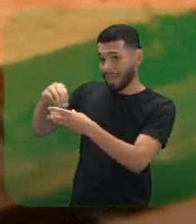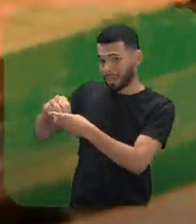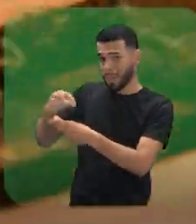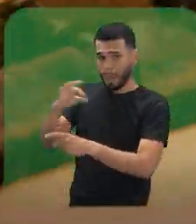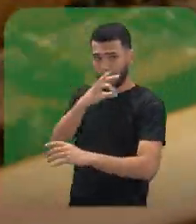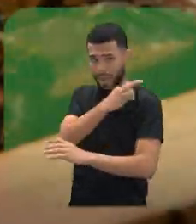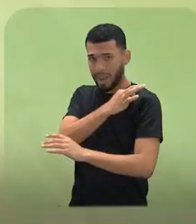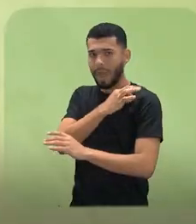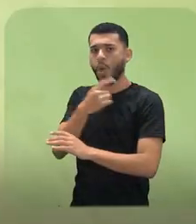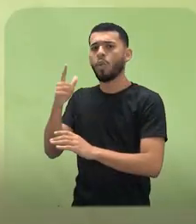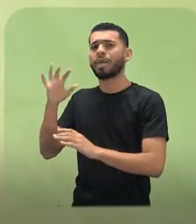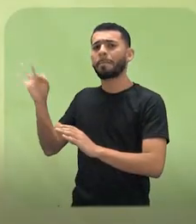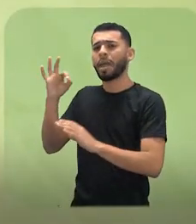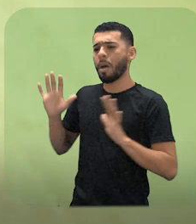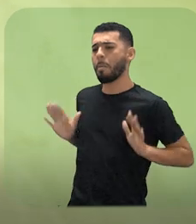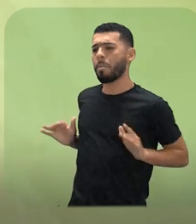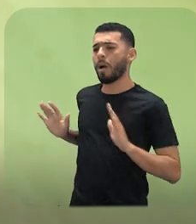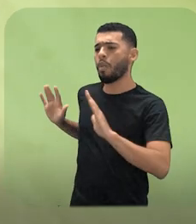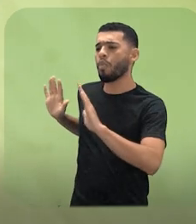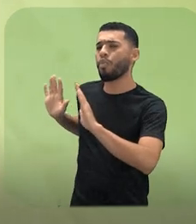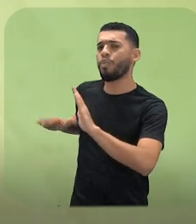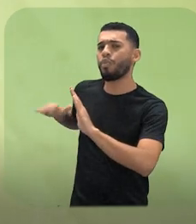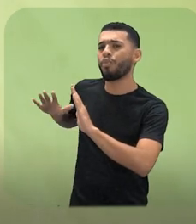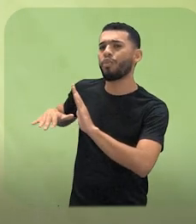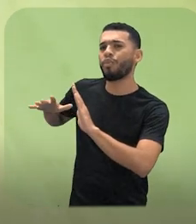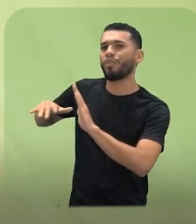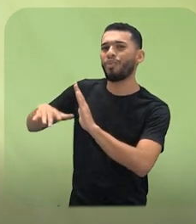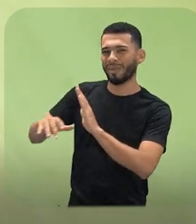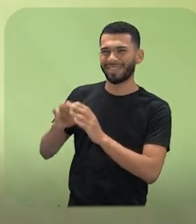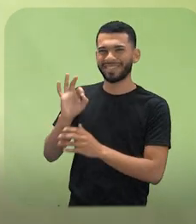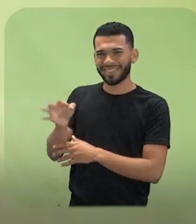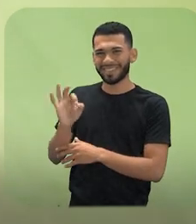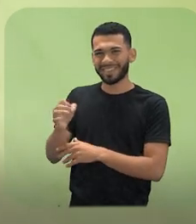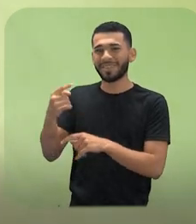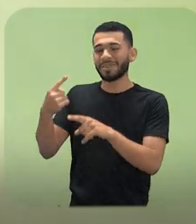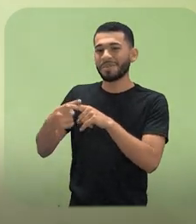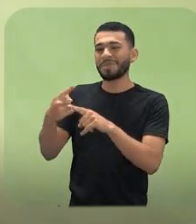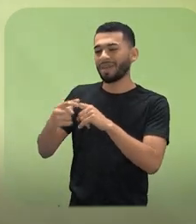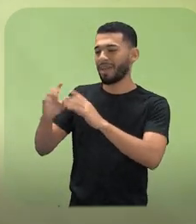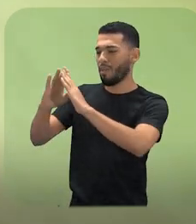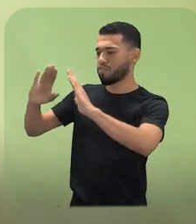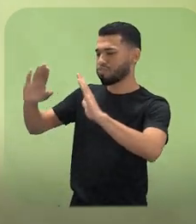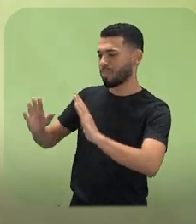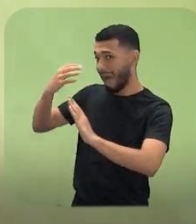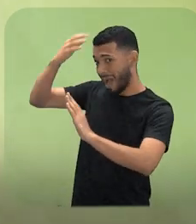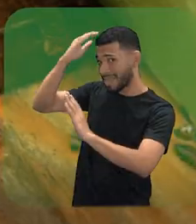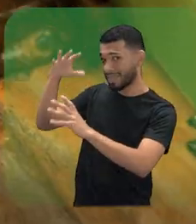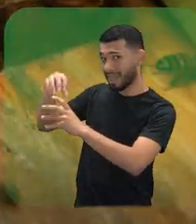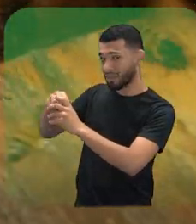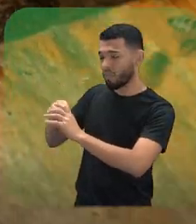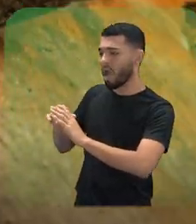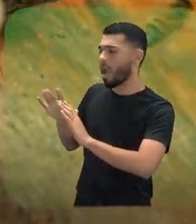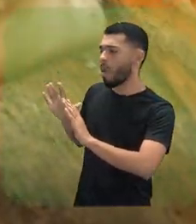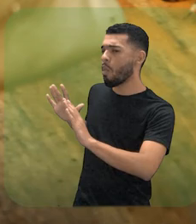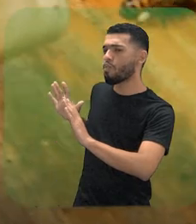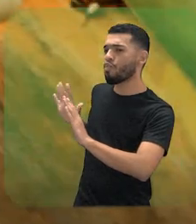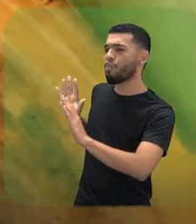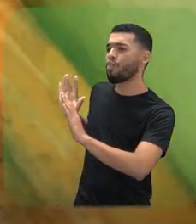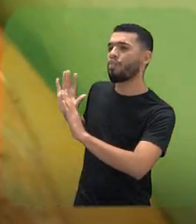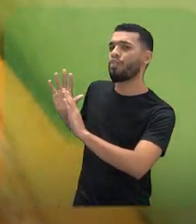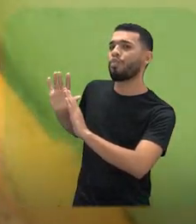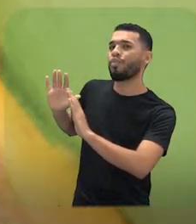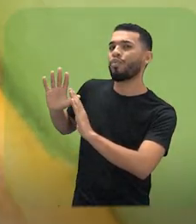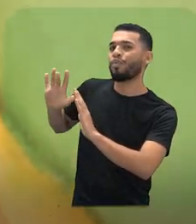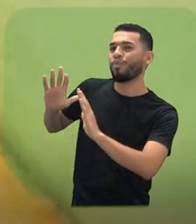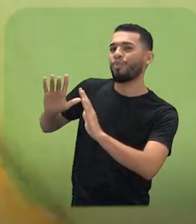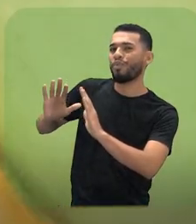caixa. Que a rainha está ali dentro. E quando a rainha está ali dentro, ela começa a bater as asinhas e entrando. Aquilo ali eu achei muito bonito,